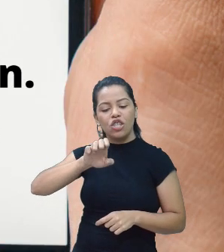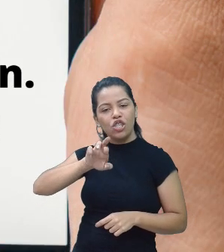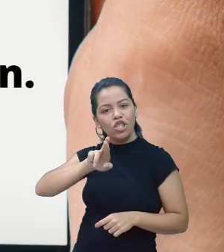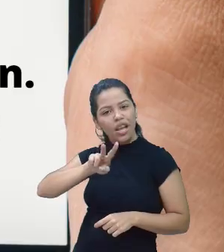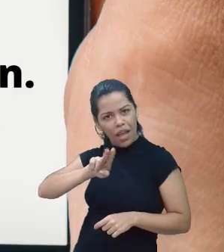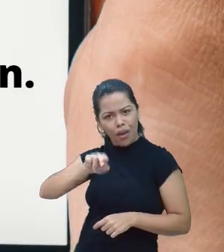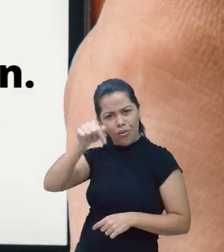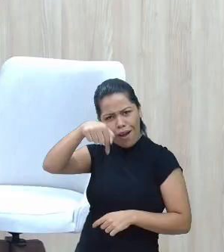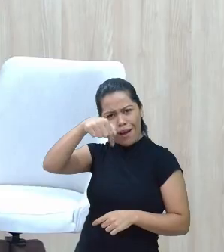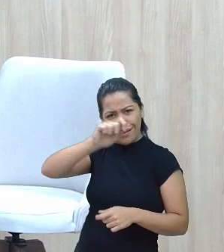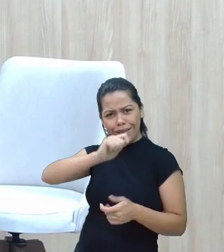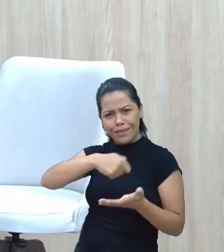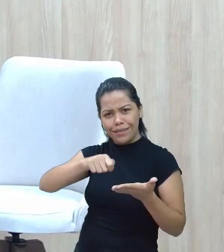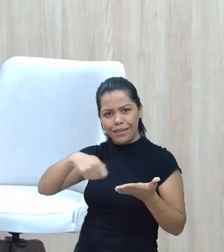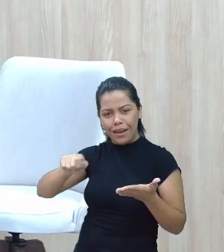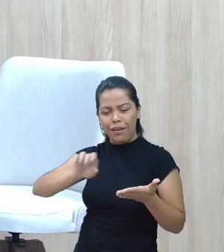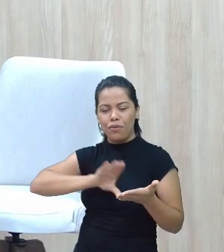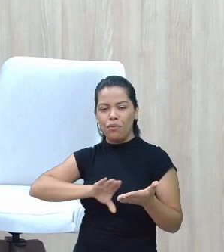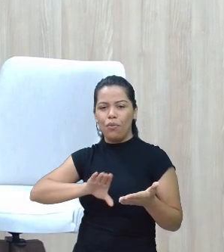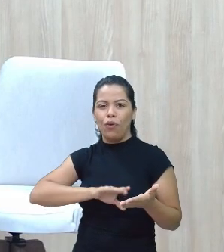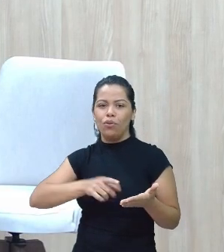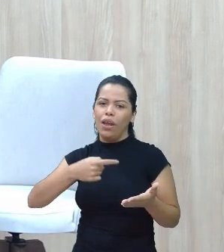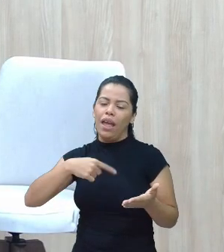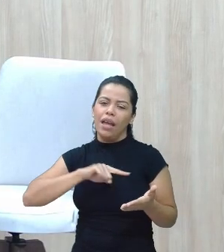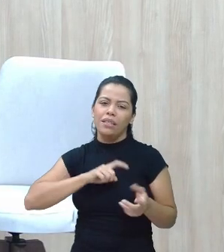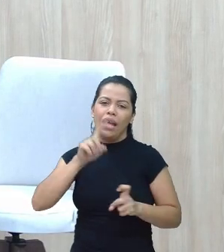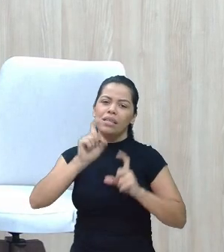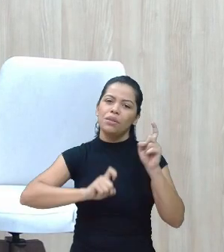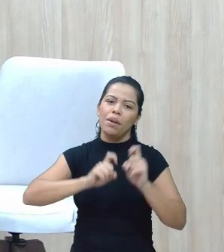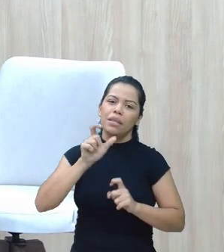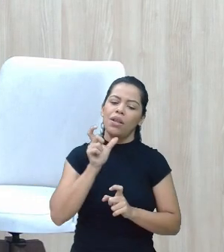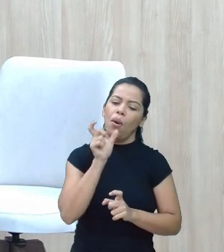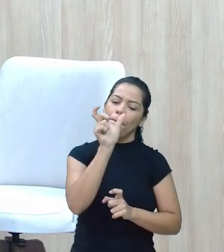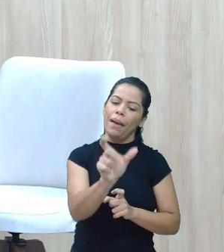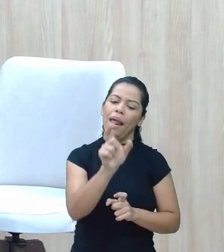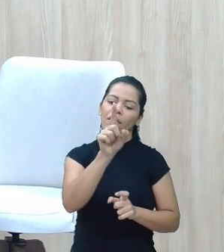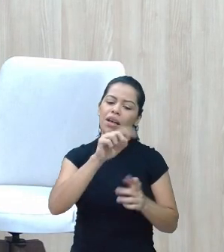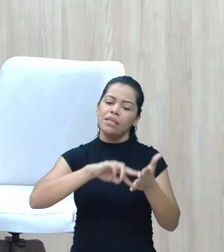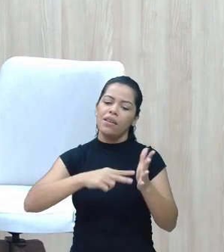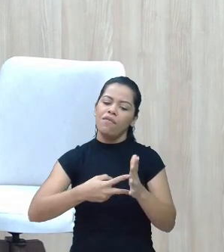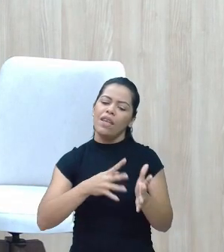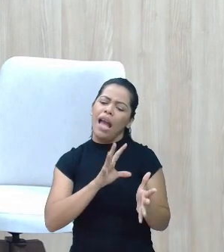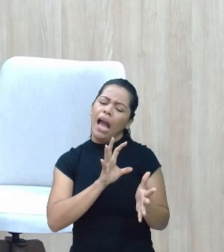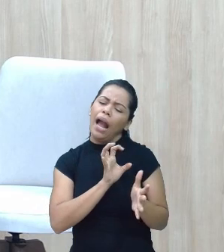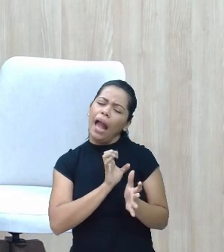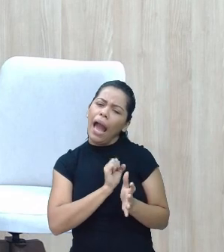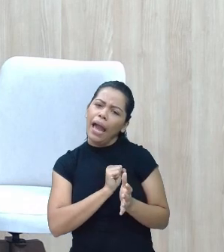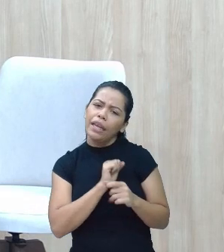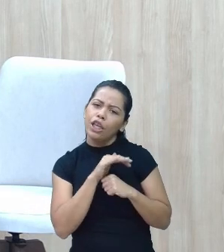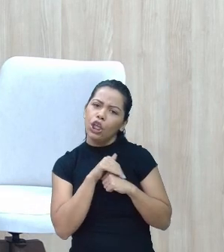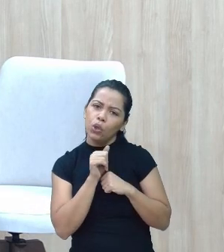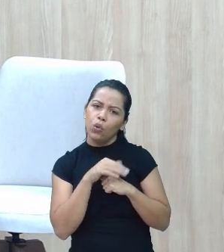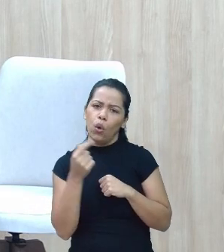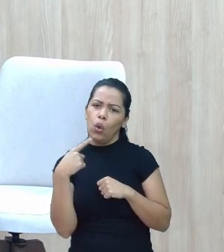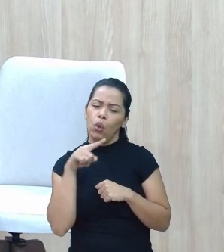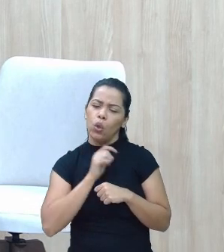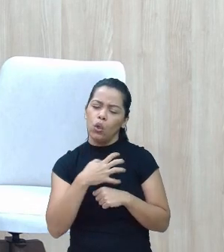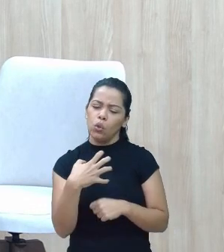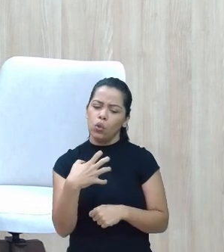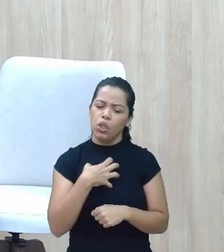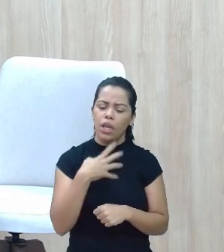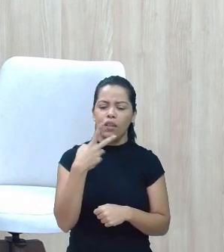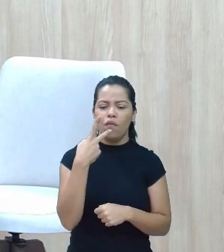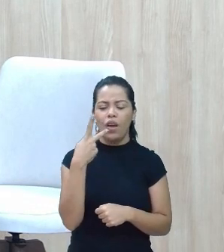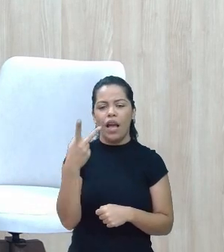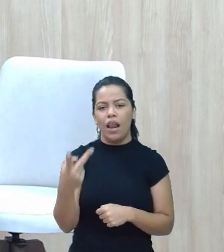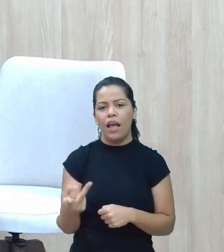é a nossa expressão de carinho, né? Ah, um cheiro para a mamãe, um cheiro para a tia. Ou seja, é a nossa forma de dizer um